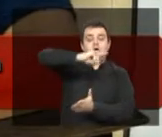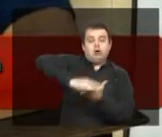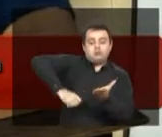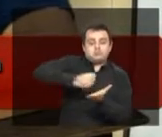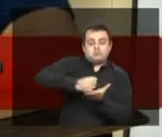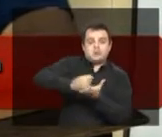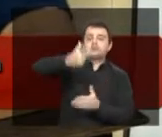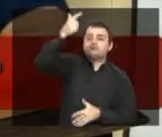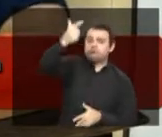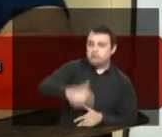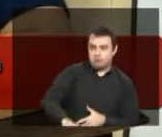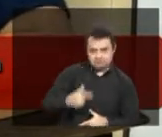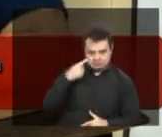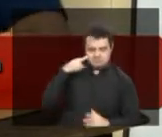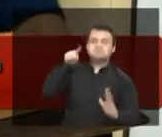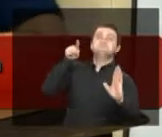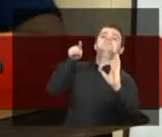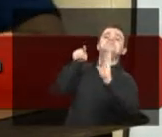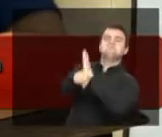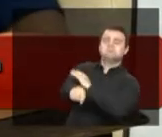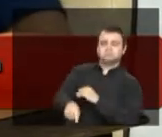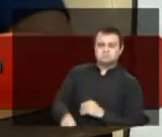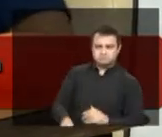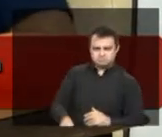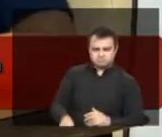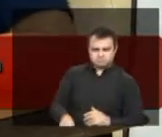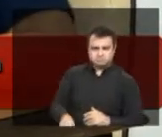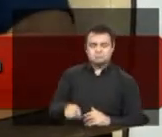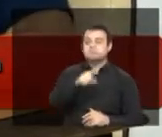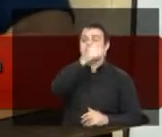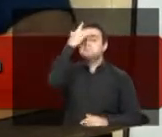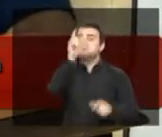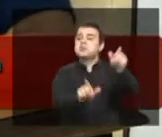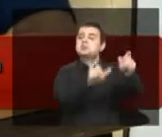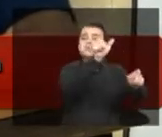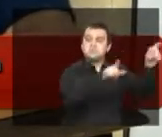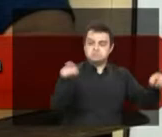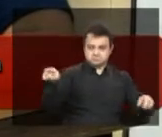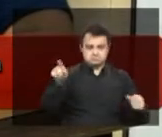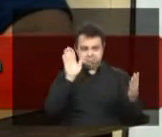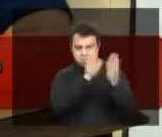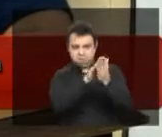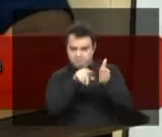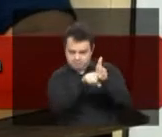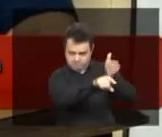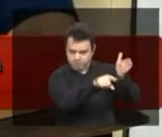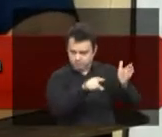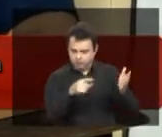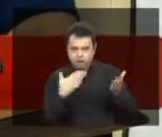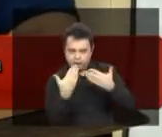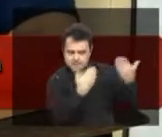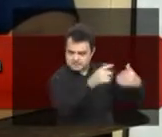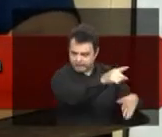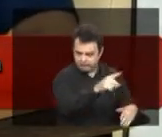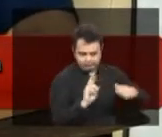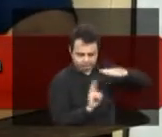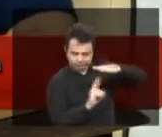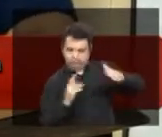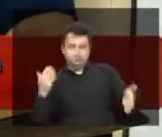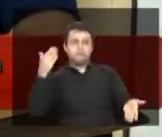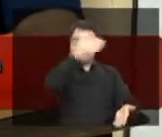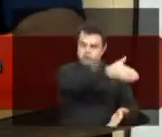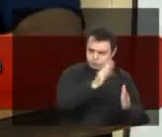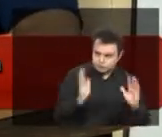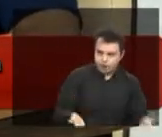questionei também, falei, vocês chegaram a conversar com os munícipes, com os passageiros, foram lá no terminal?